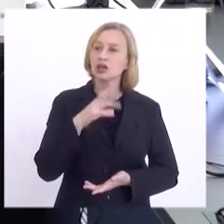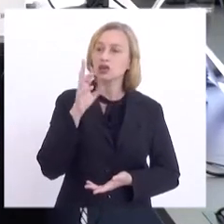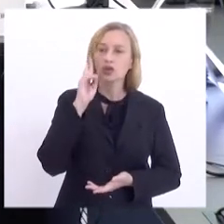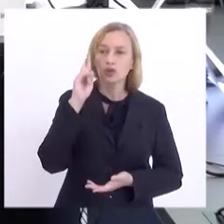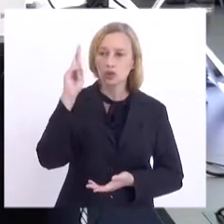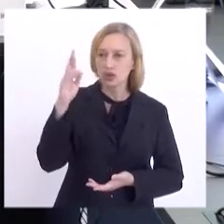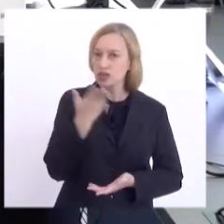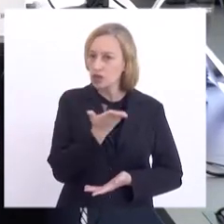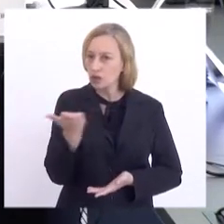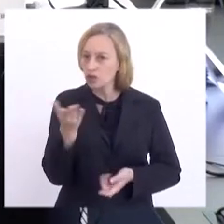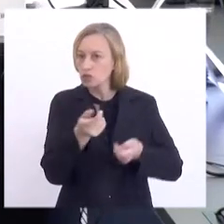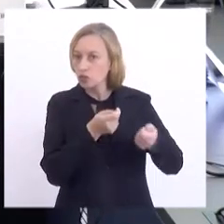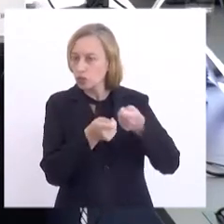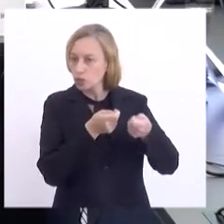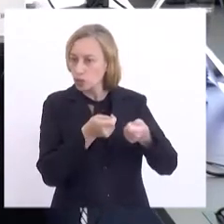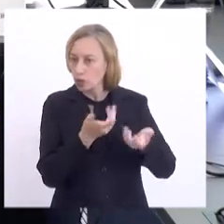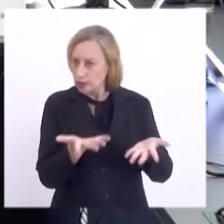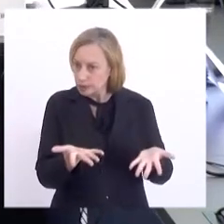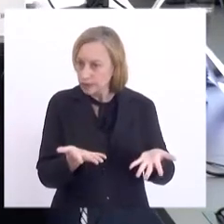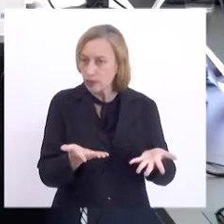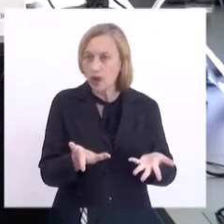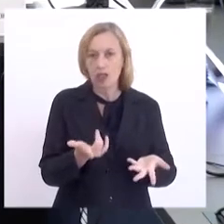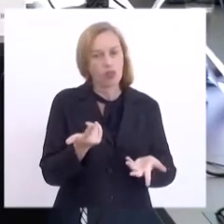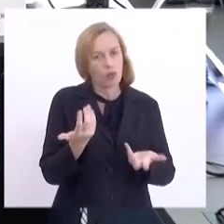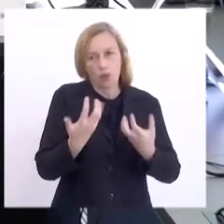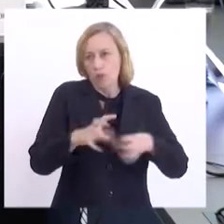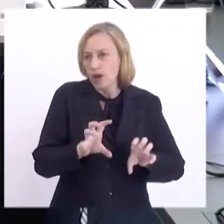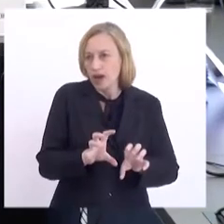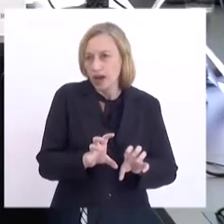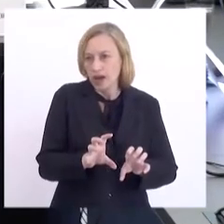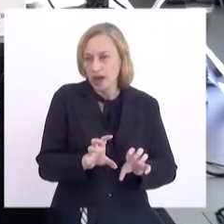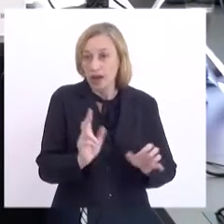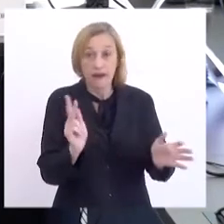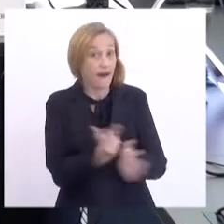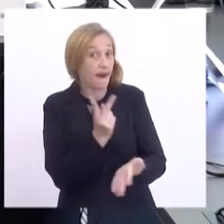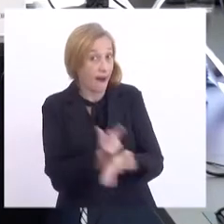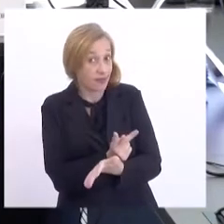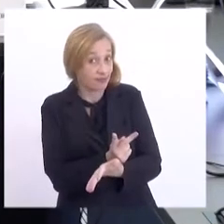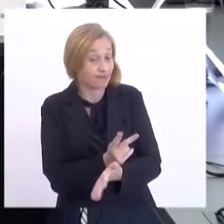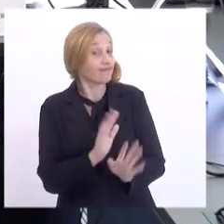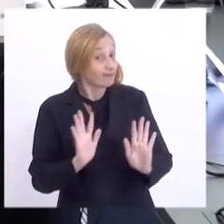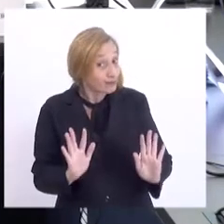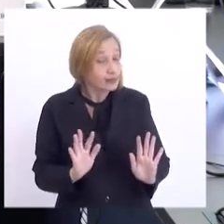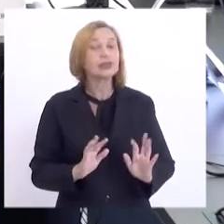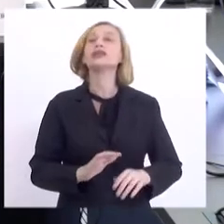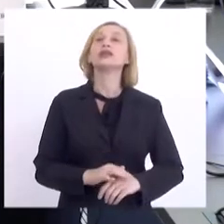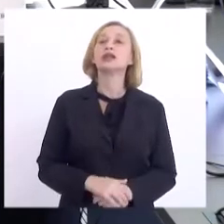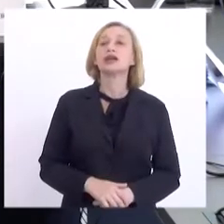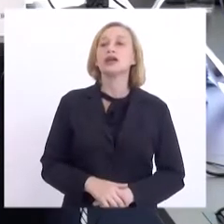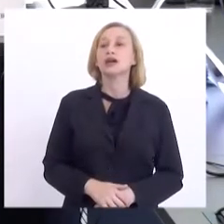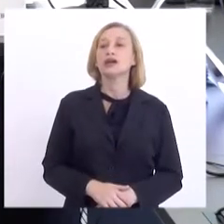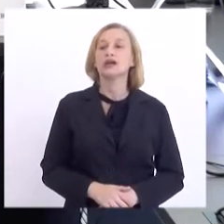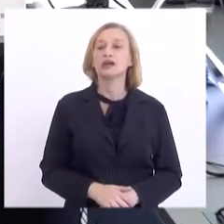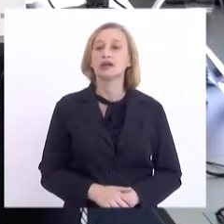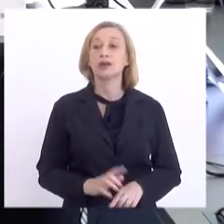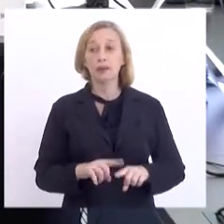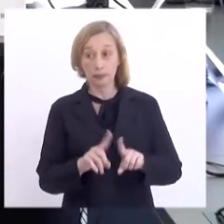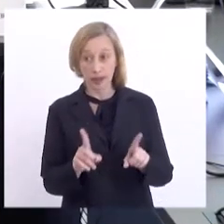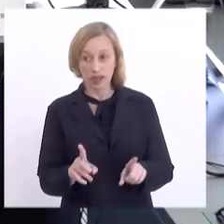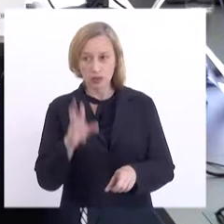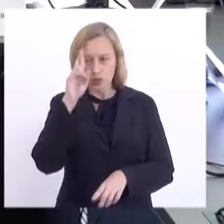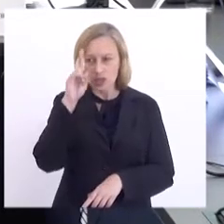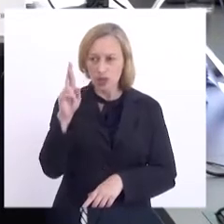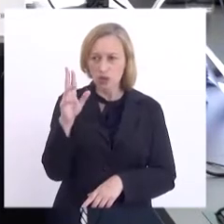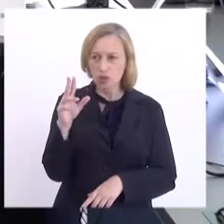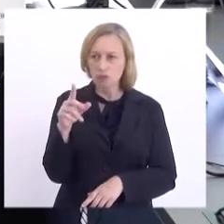os senhores como controles não vão querer que a ponta r É mas o